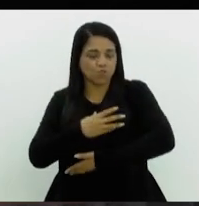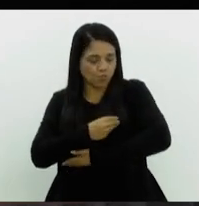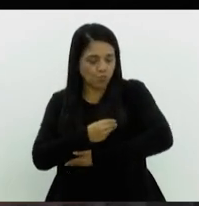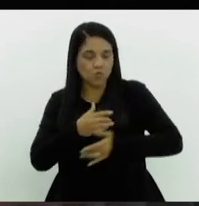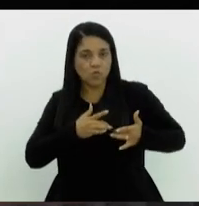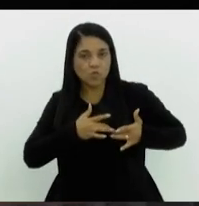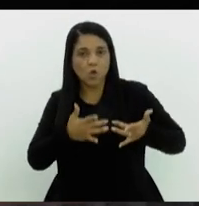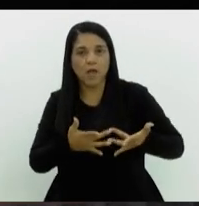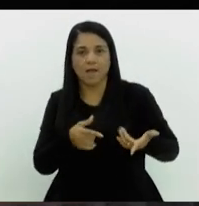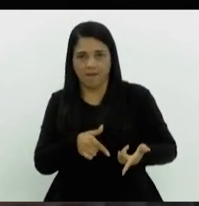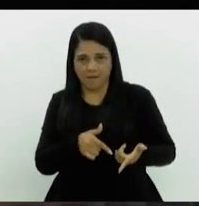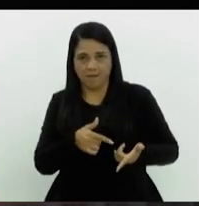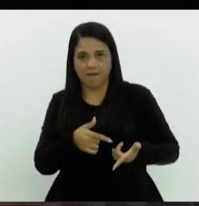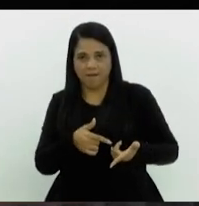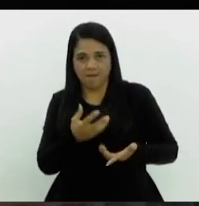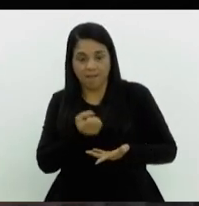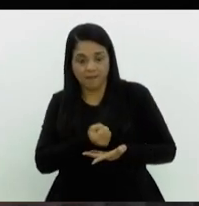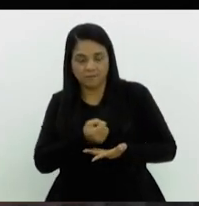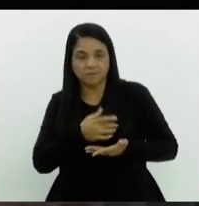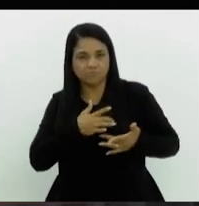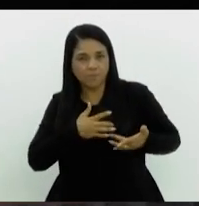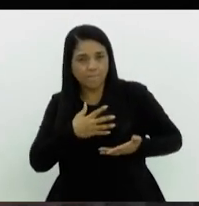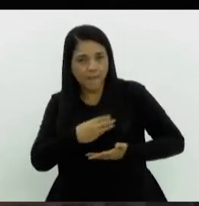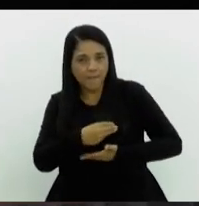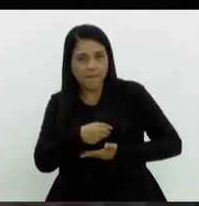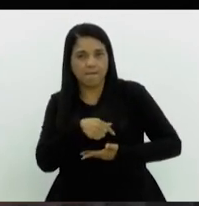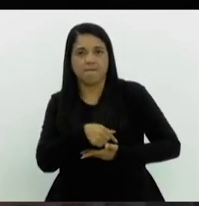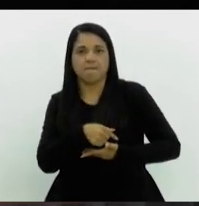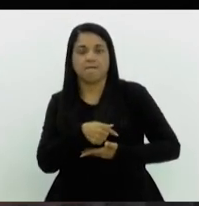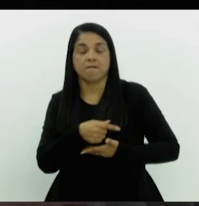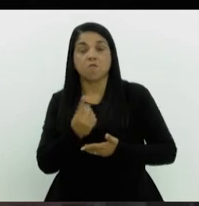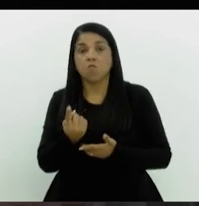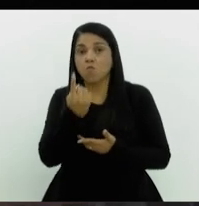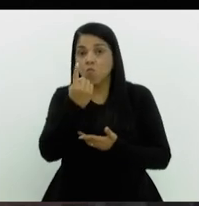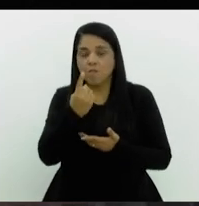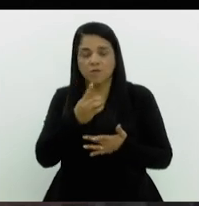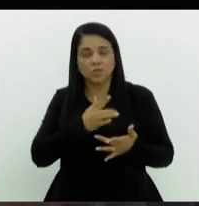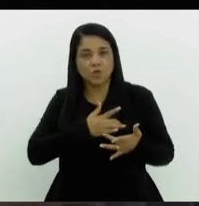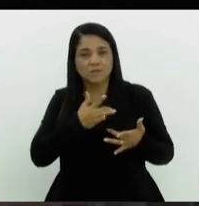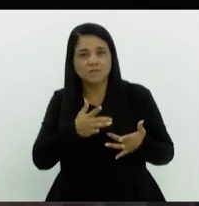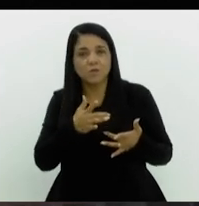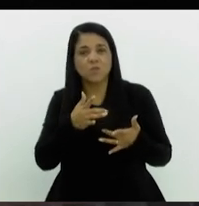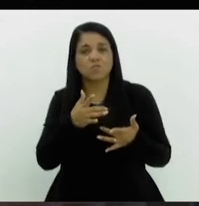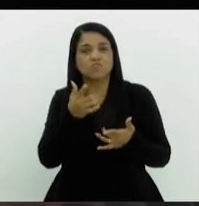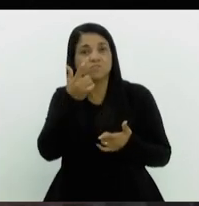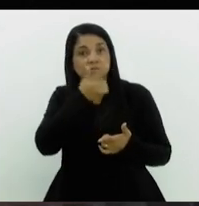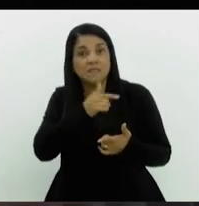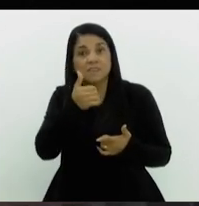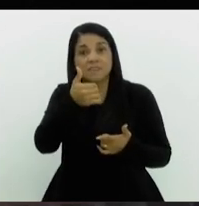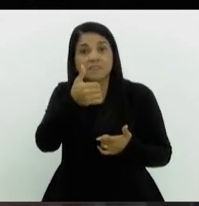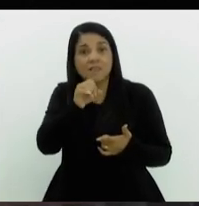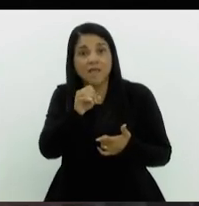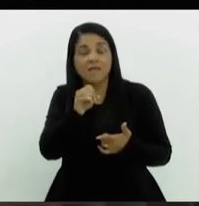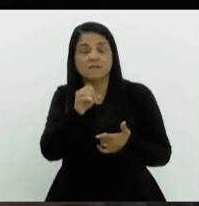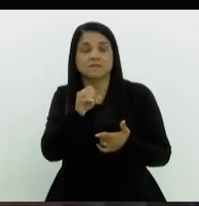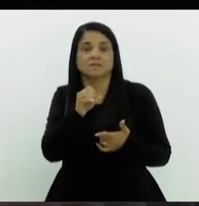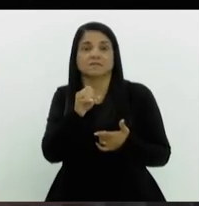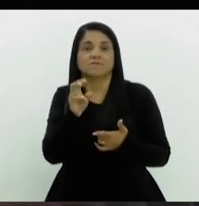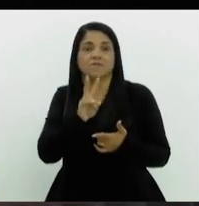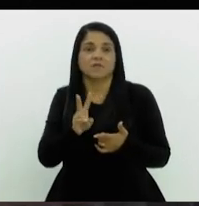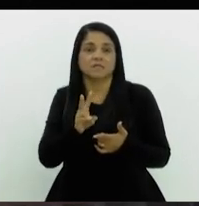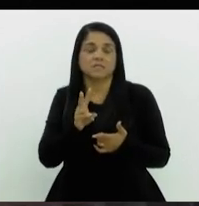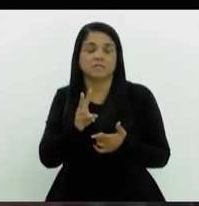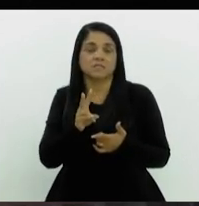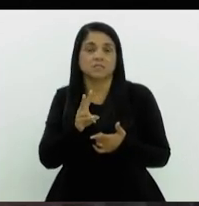materno. É uma doação, às vezes você consegue, com uma doação, né, alimentar 10 vezes um bebê, ou então